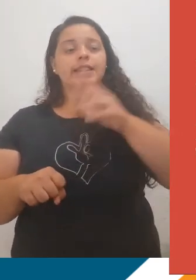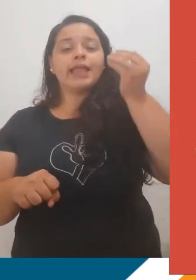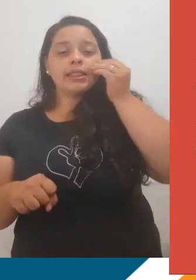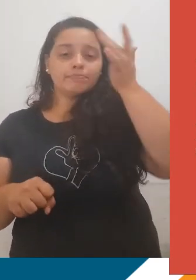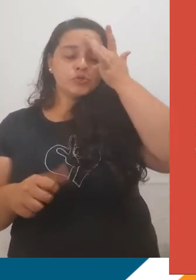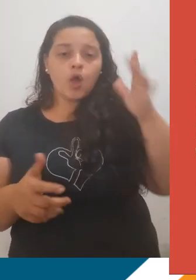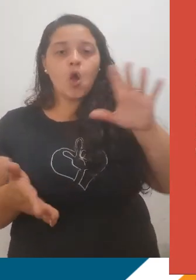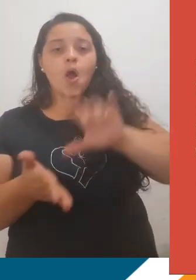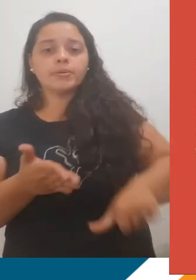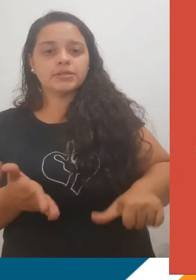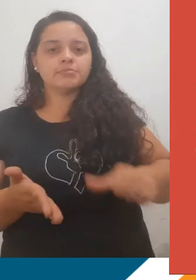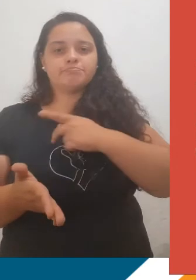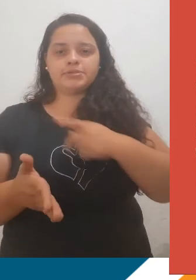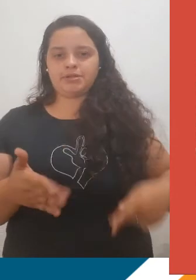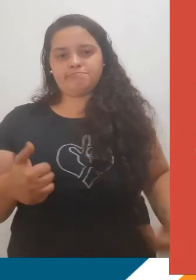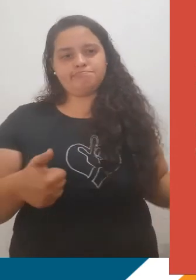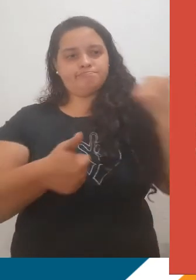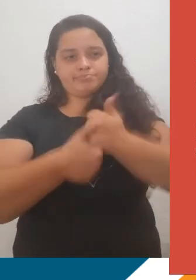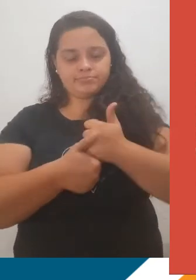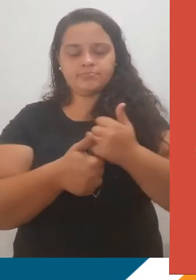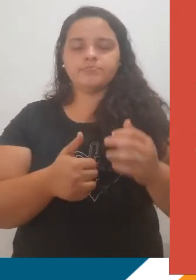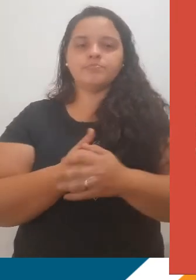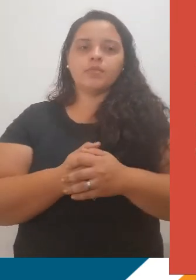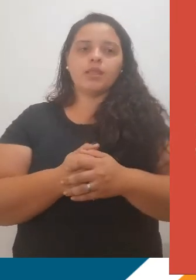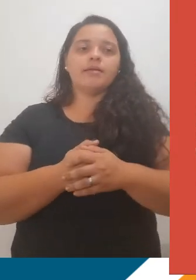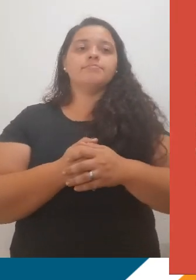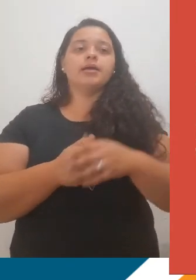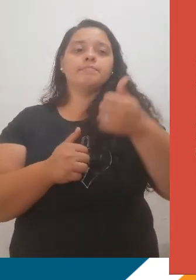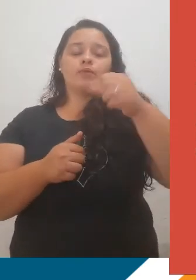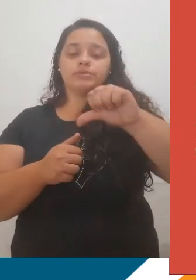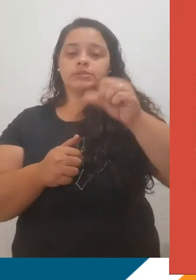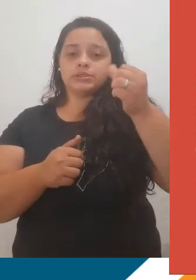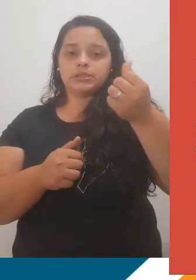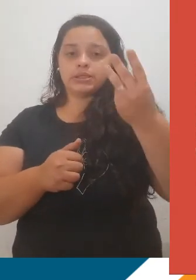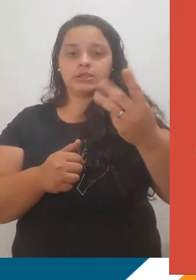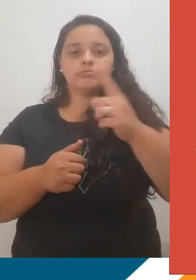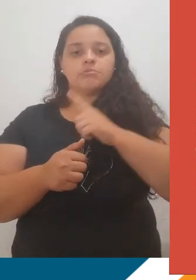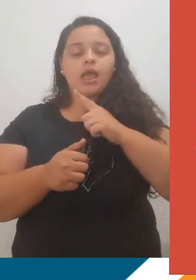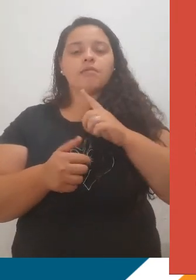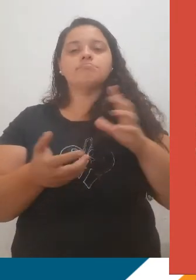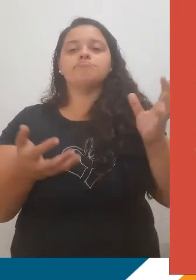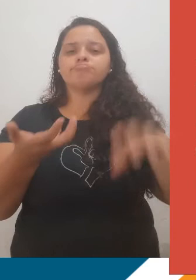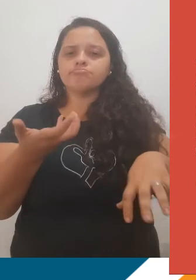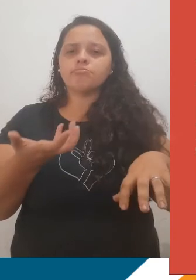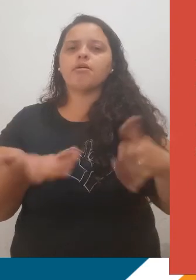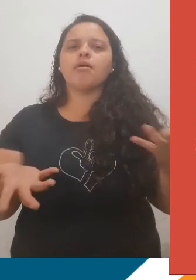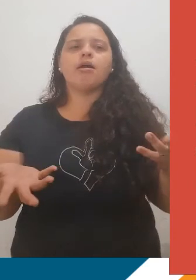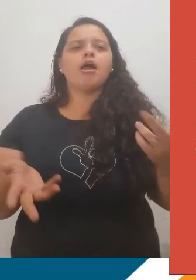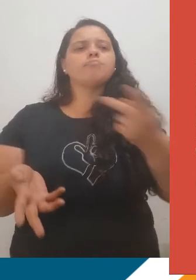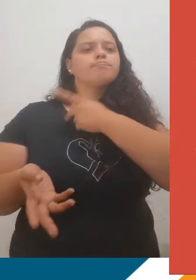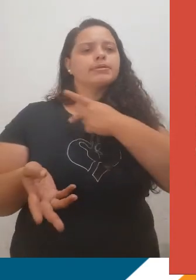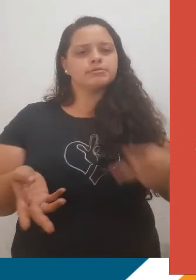parlamentarista de governo, não mais no modelo presidencialista. Em 63, a gente vai ter um plebiscito, onde ele vai assumir como